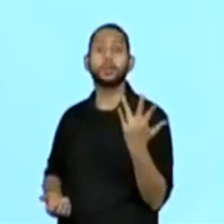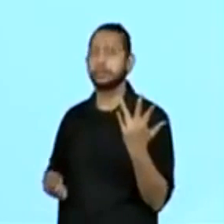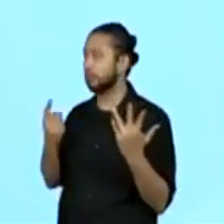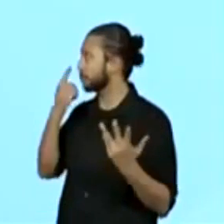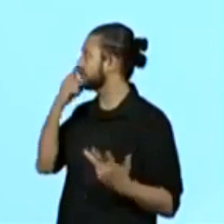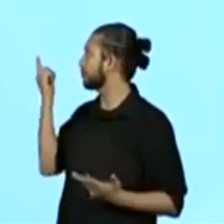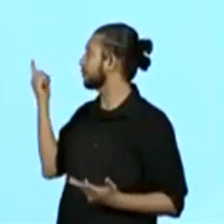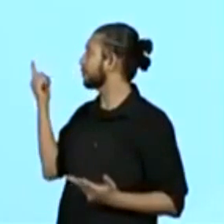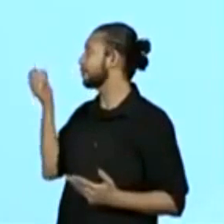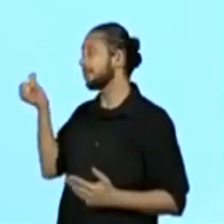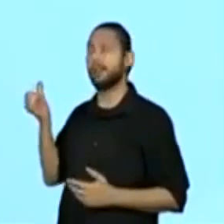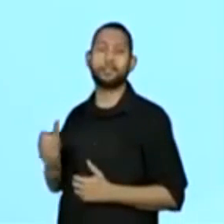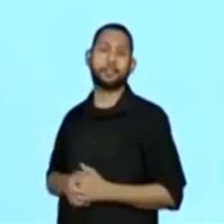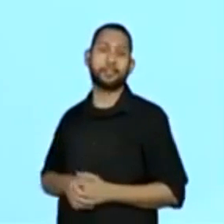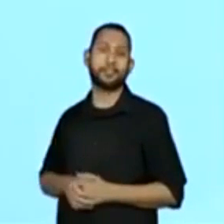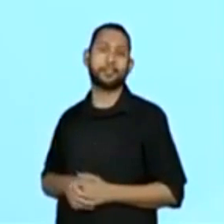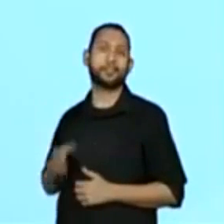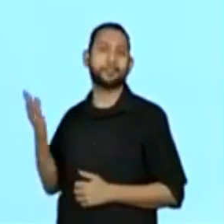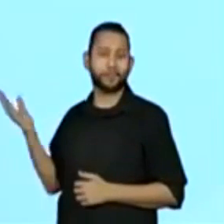600.